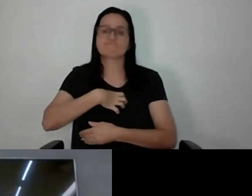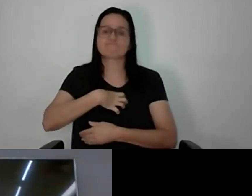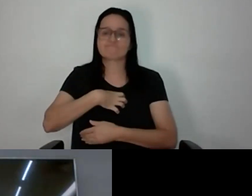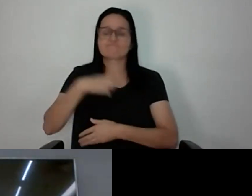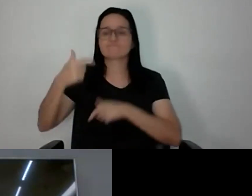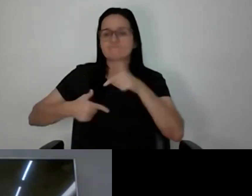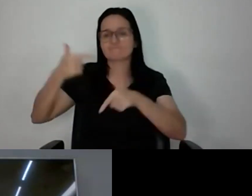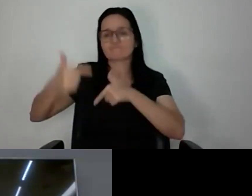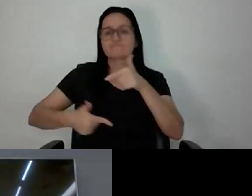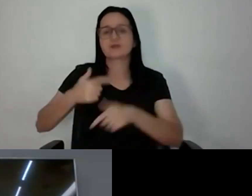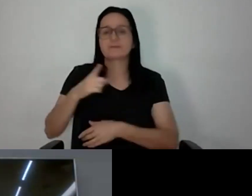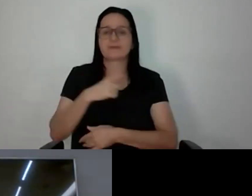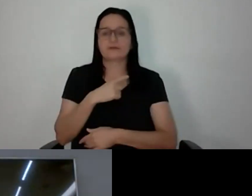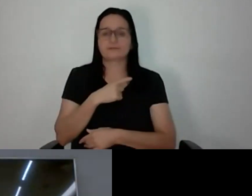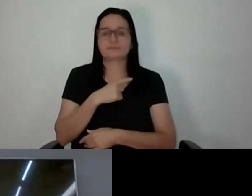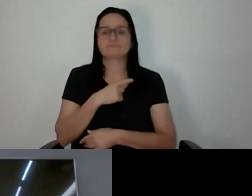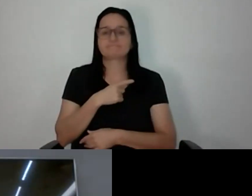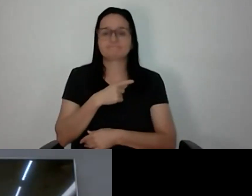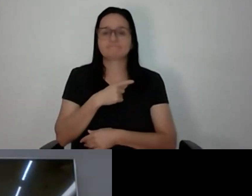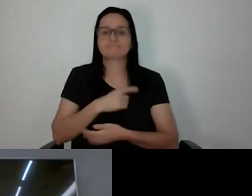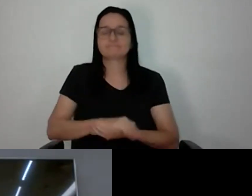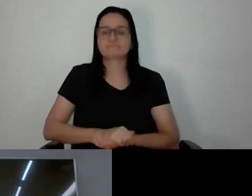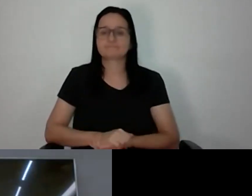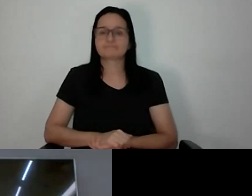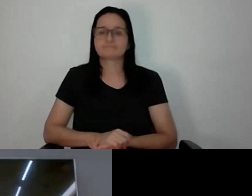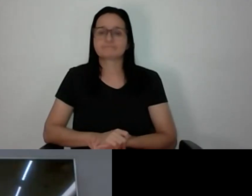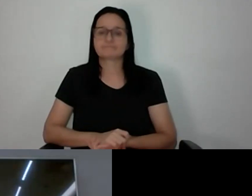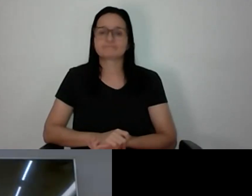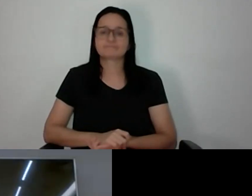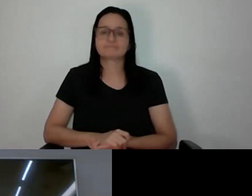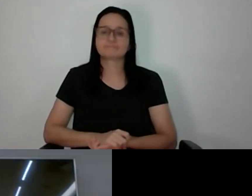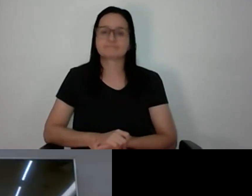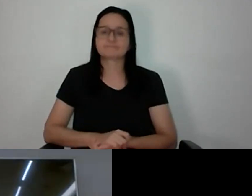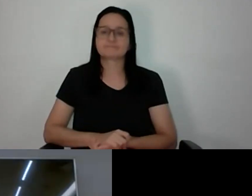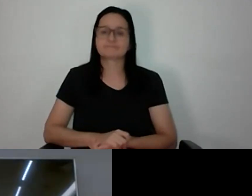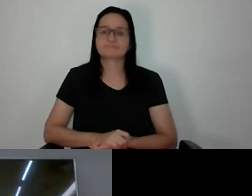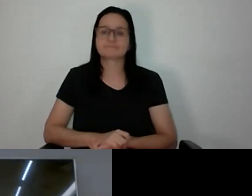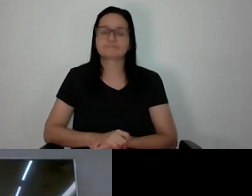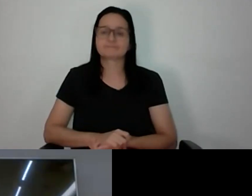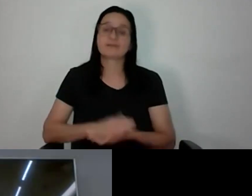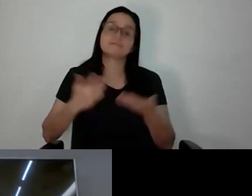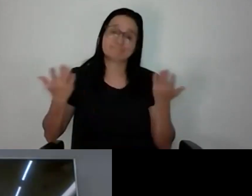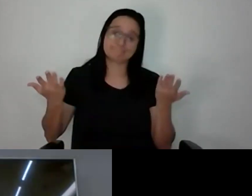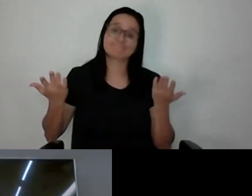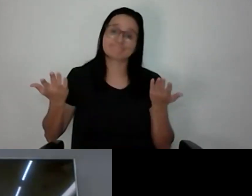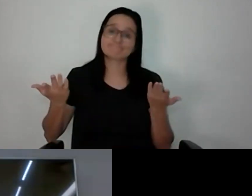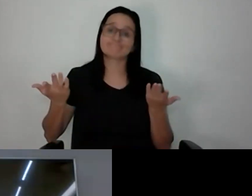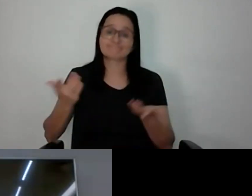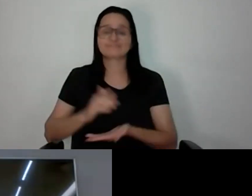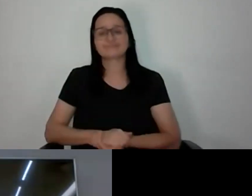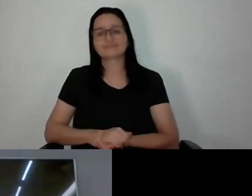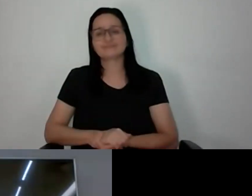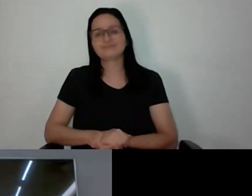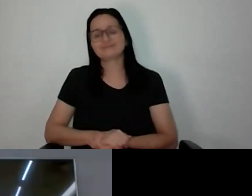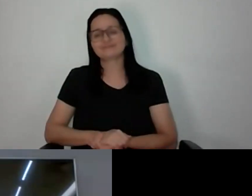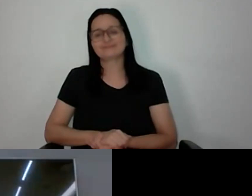uma pessoa interessante. Estudar pano para o da... A gente pode falar muito disso, falar muito